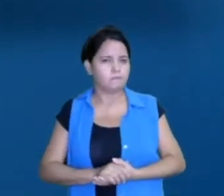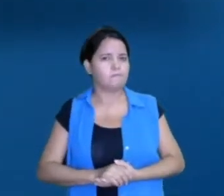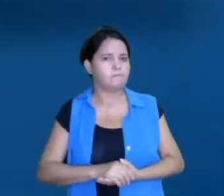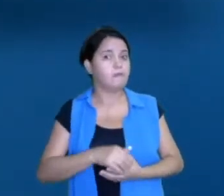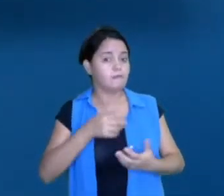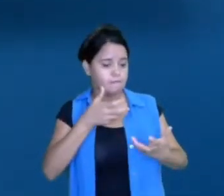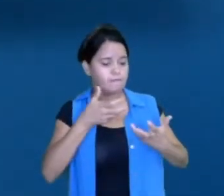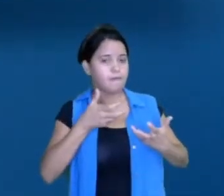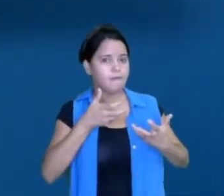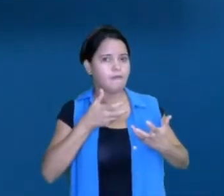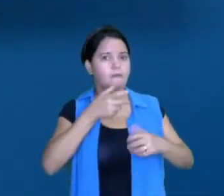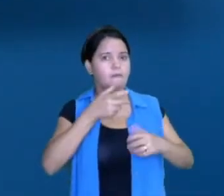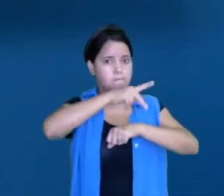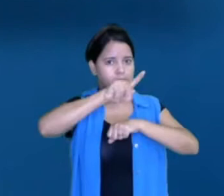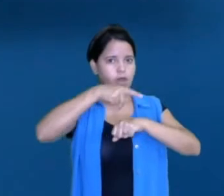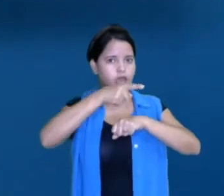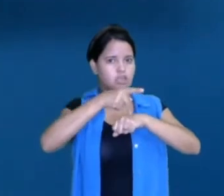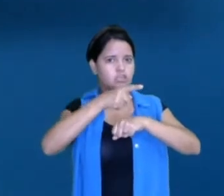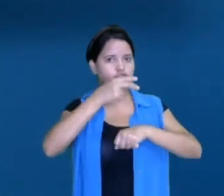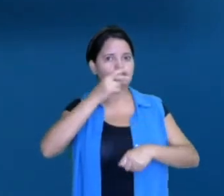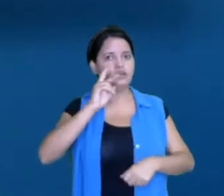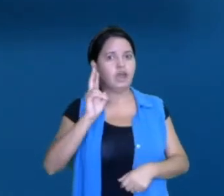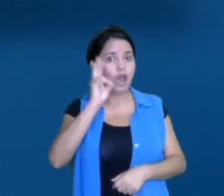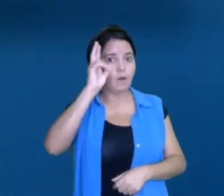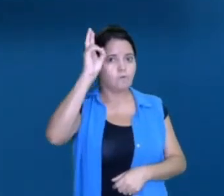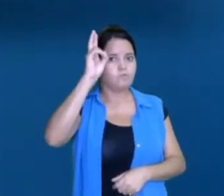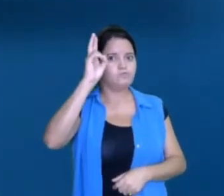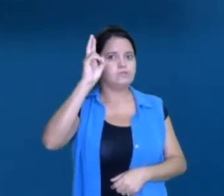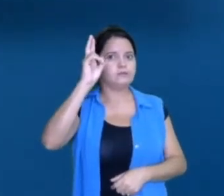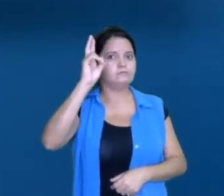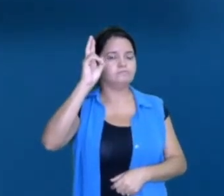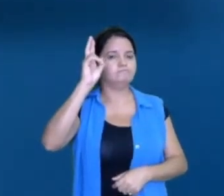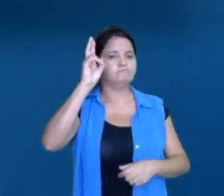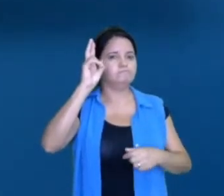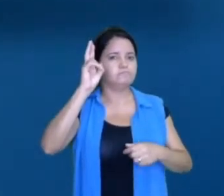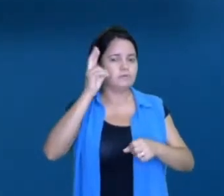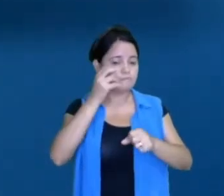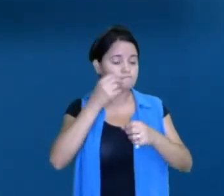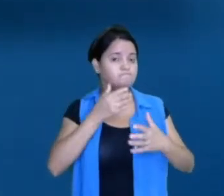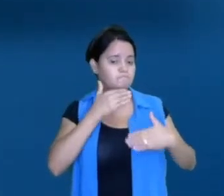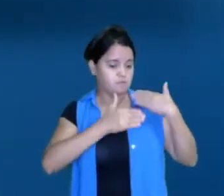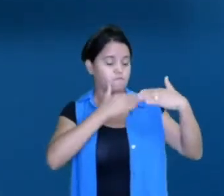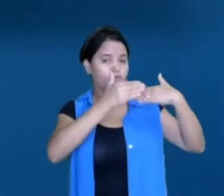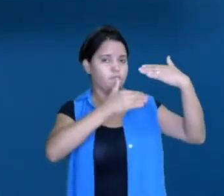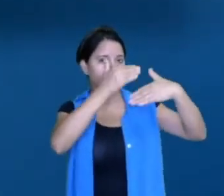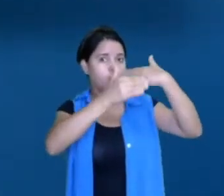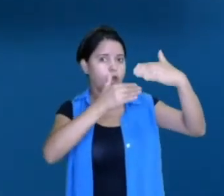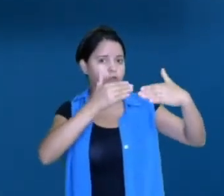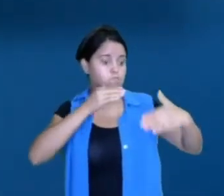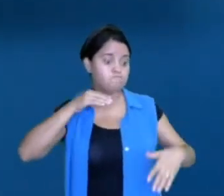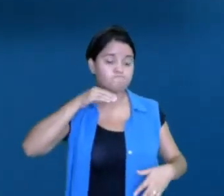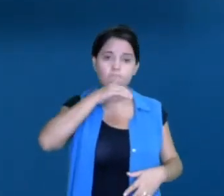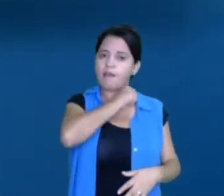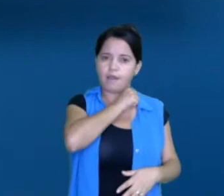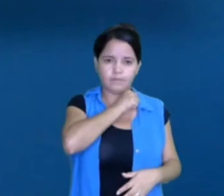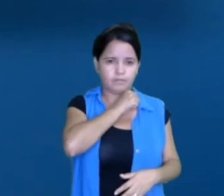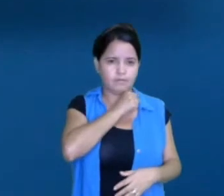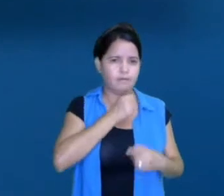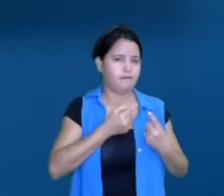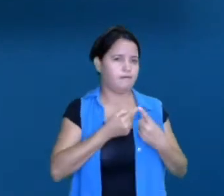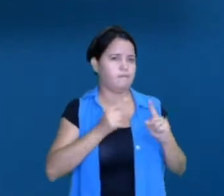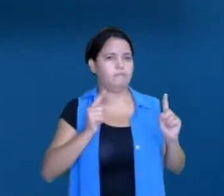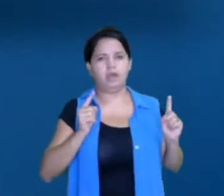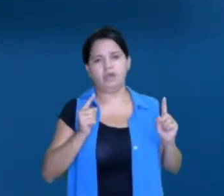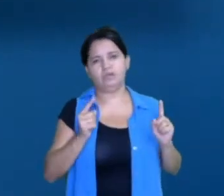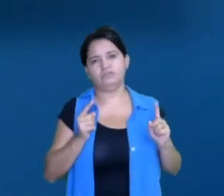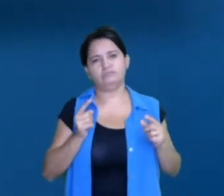Rússia tivesse um grande desenvolvimento, tivesse um progresso considerável, mas não olhava a base